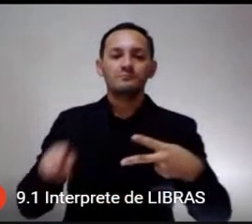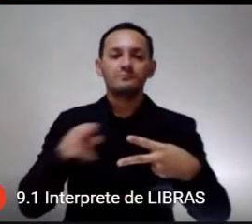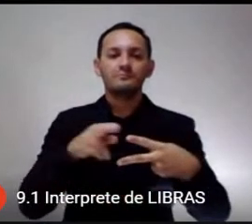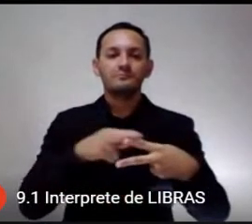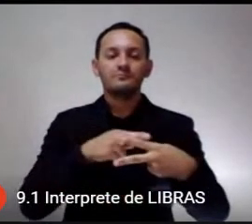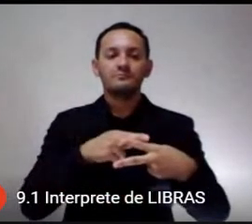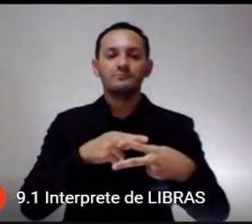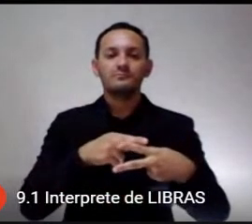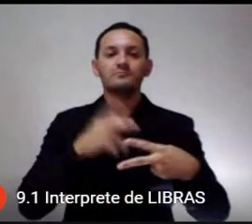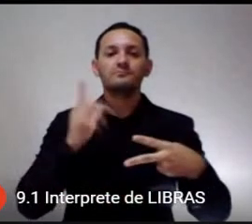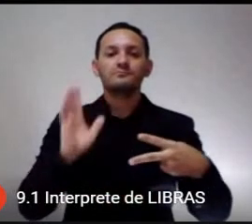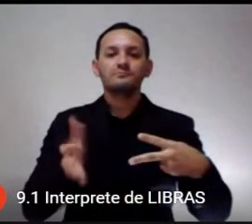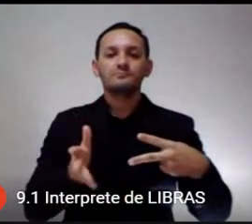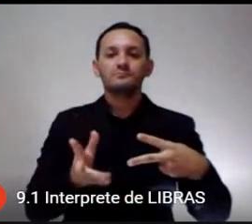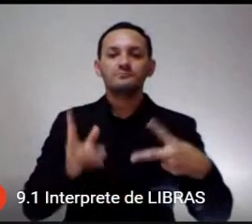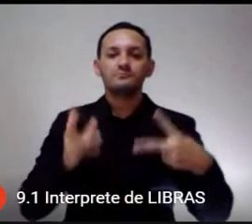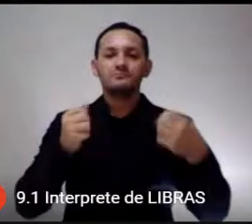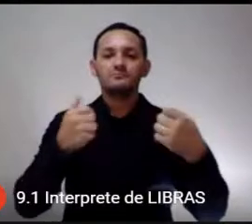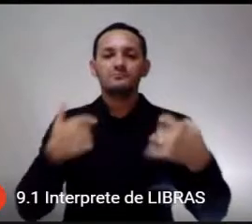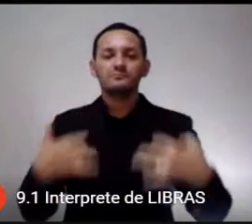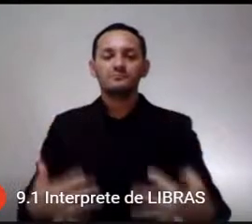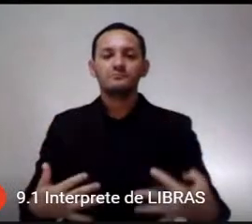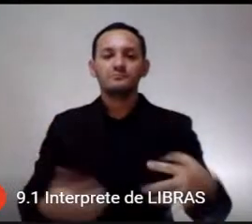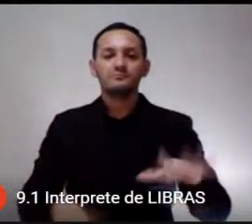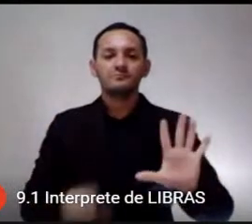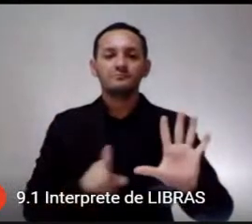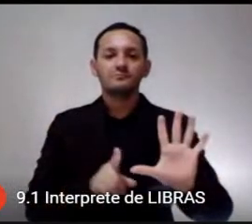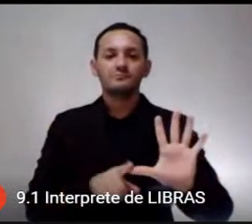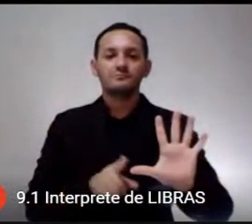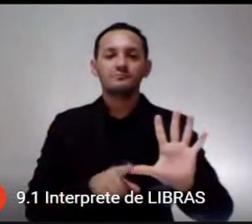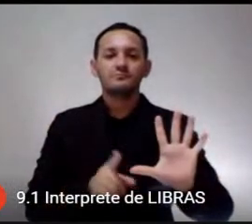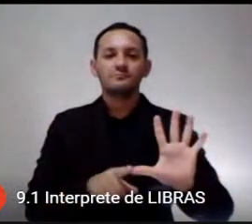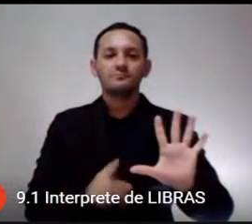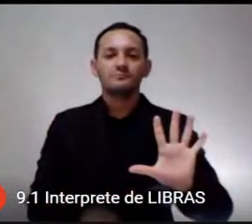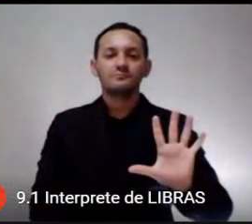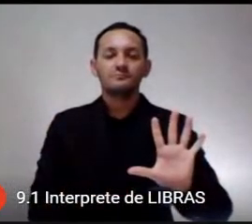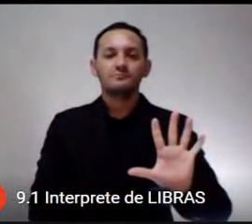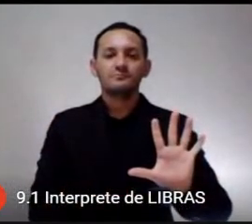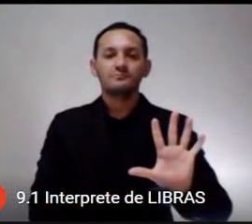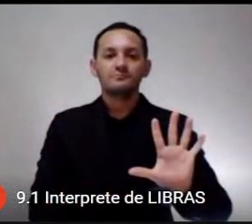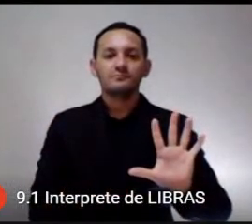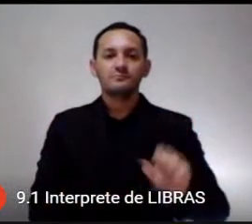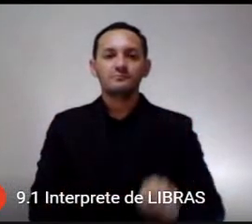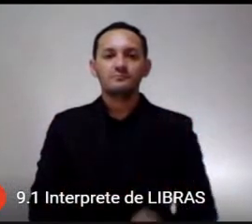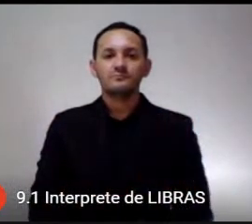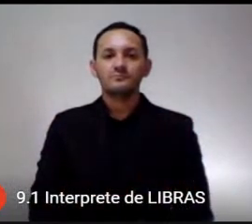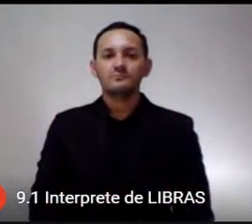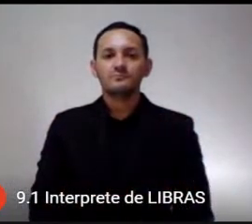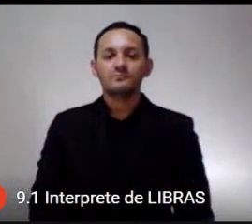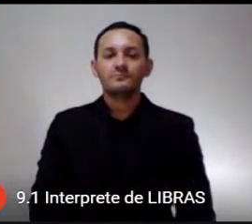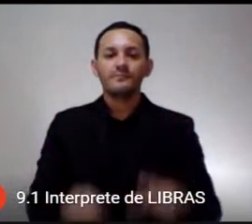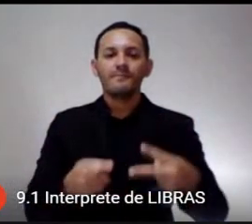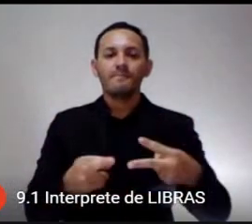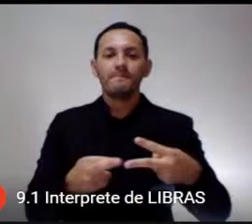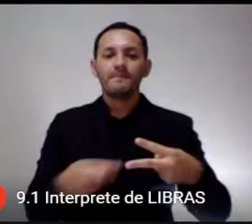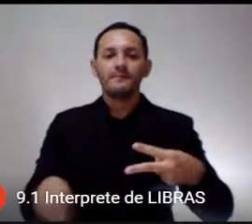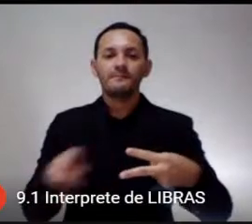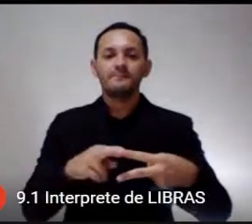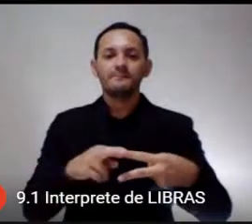servo de voto do relator. O item de número 5 são os embargos de declaração do recurso eleitoral